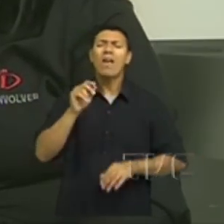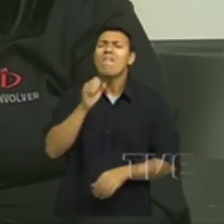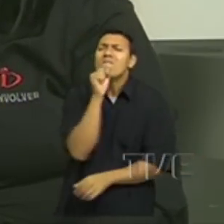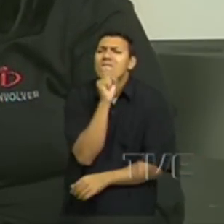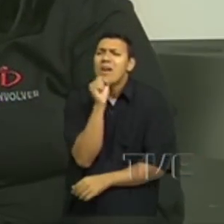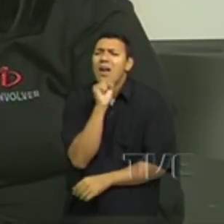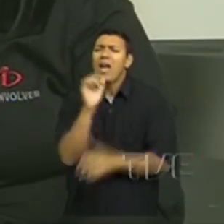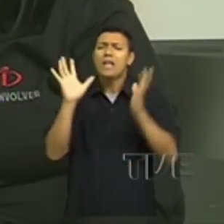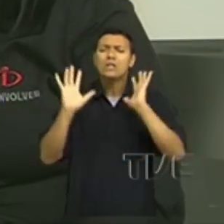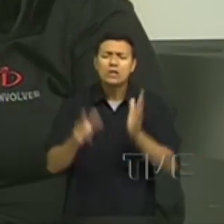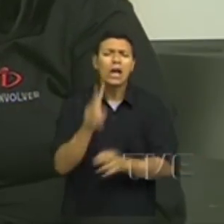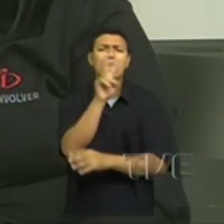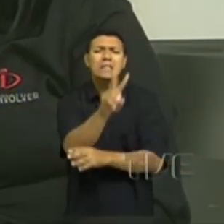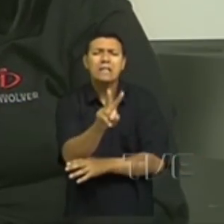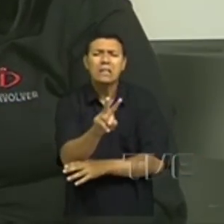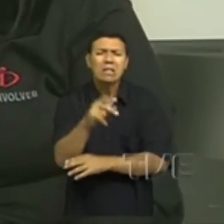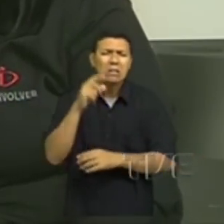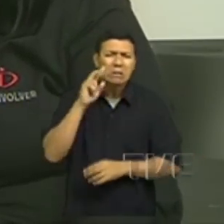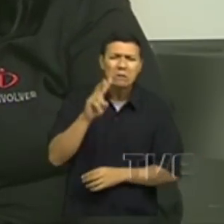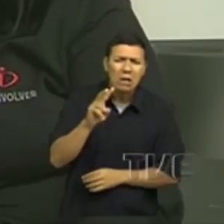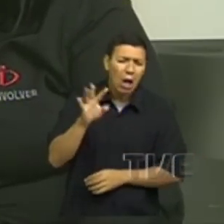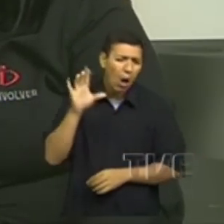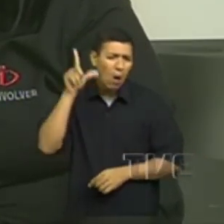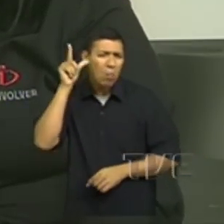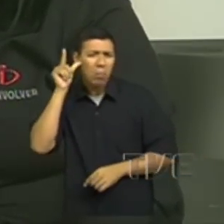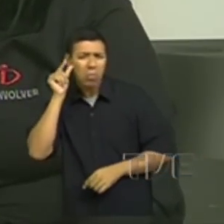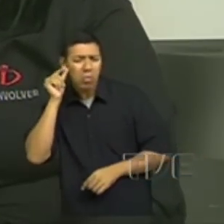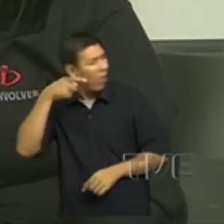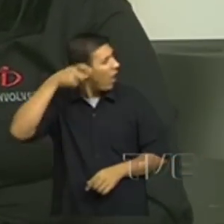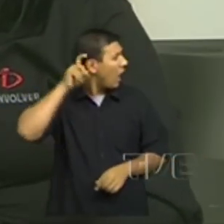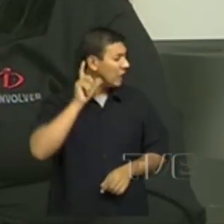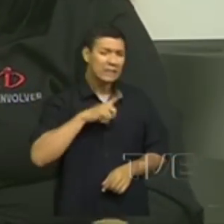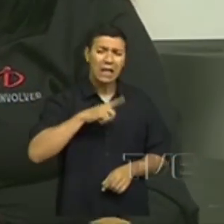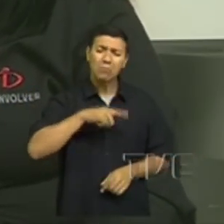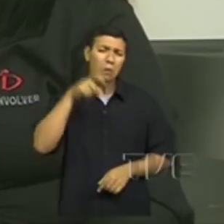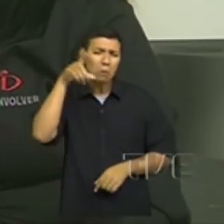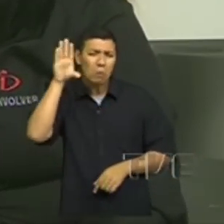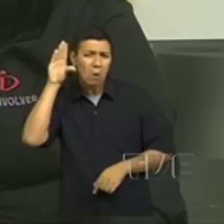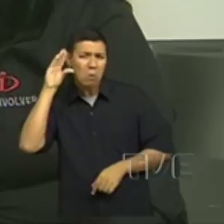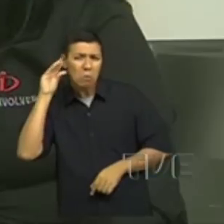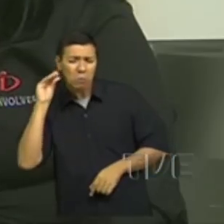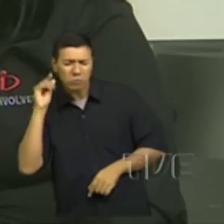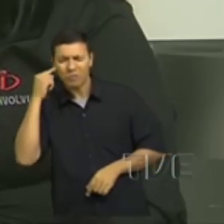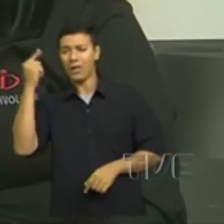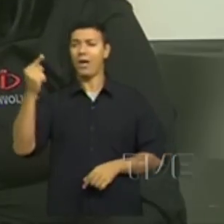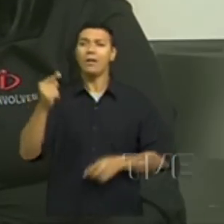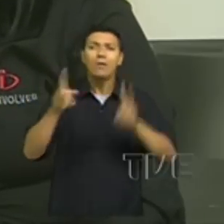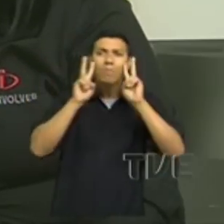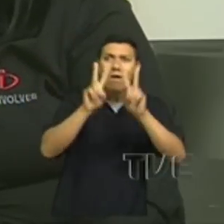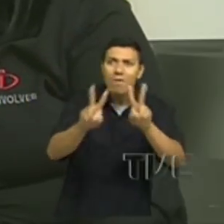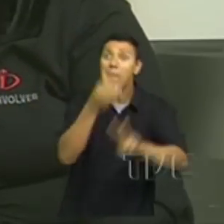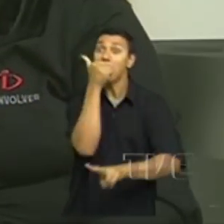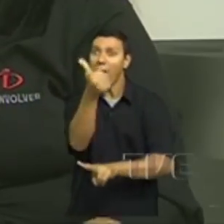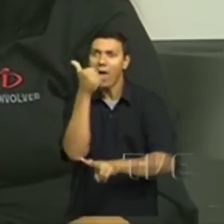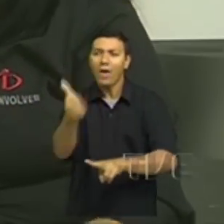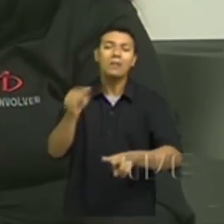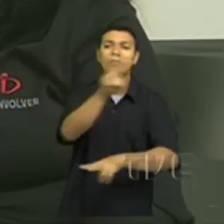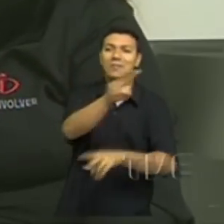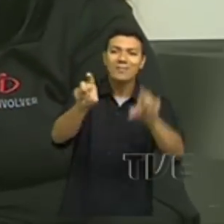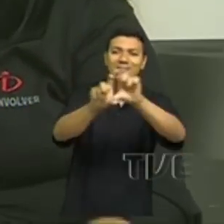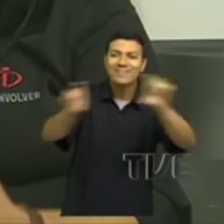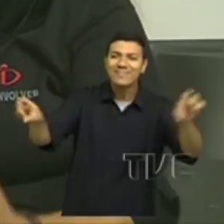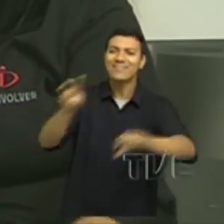que daqui a pouco tem uma dificuldade auditiva, mas que conseguem ainda ter uma boa percepção visual. Então,